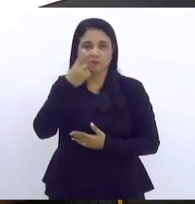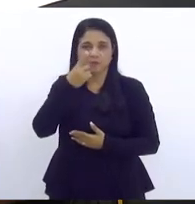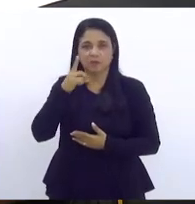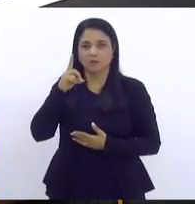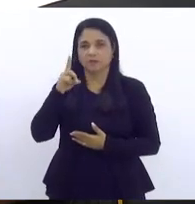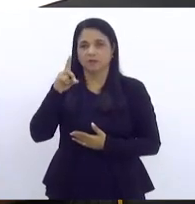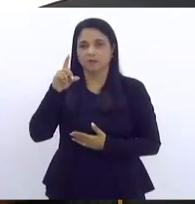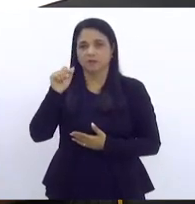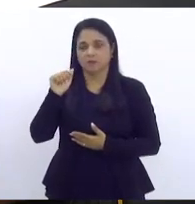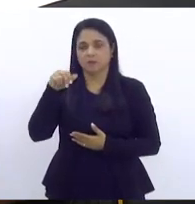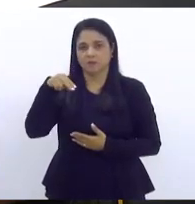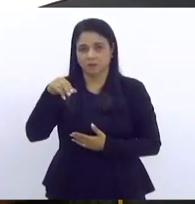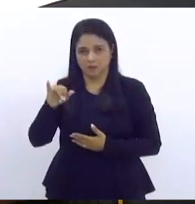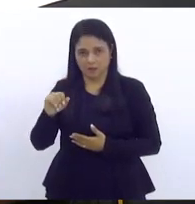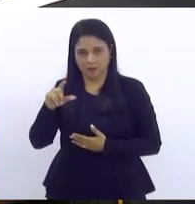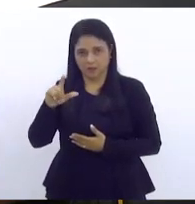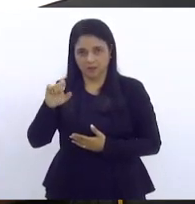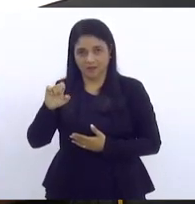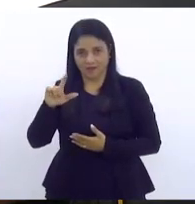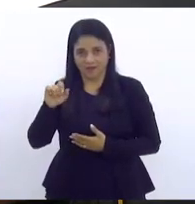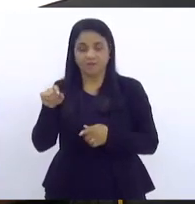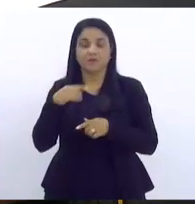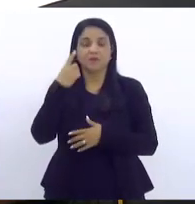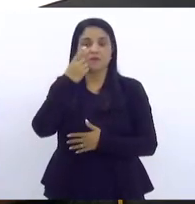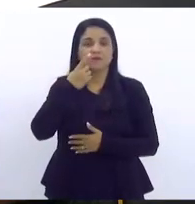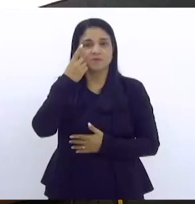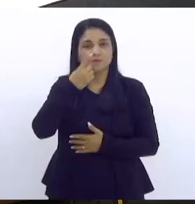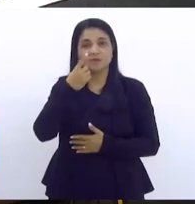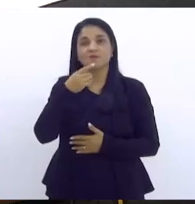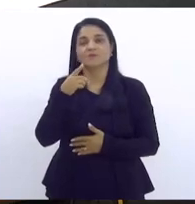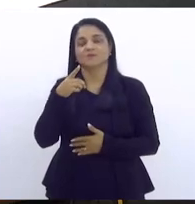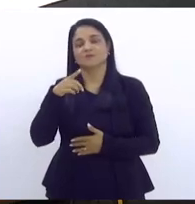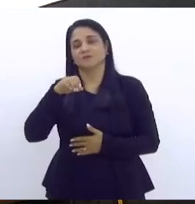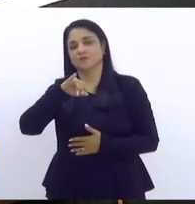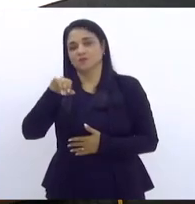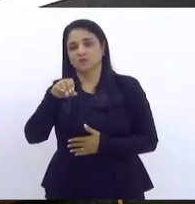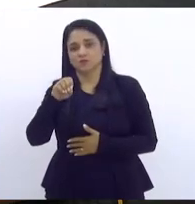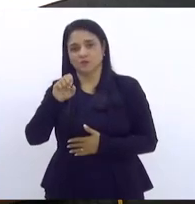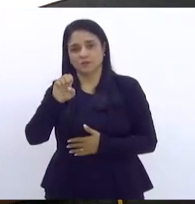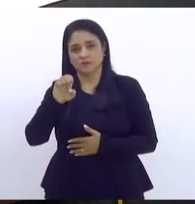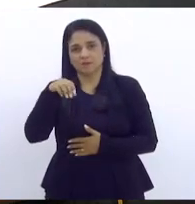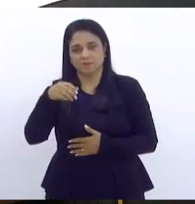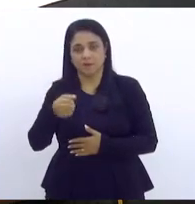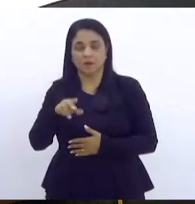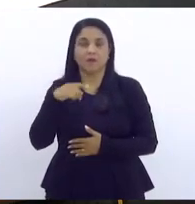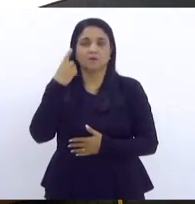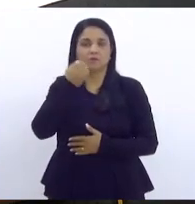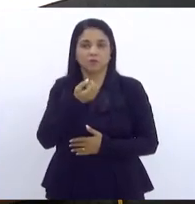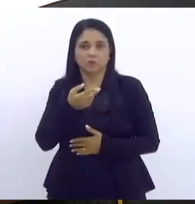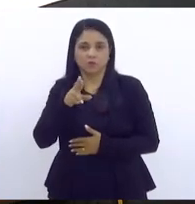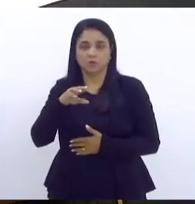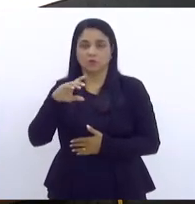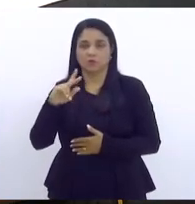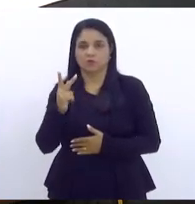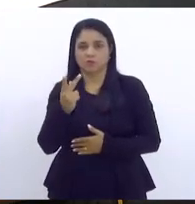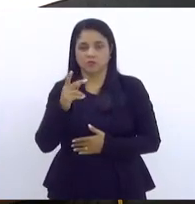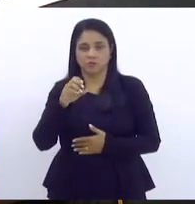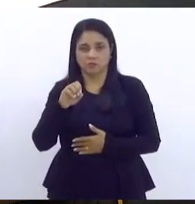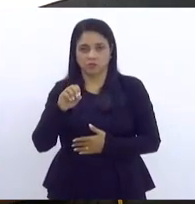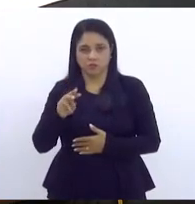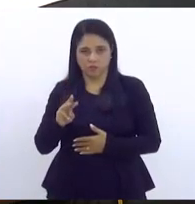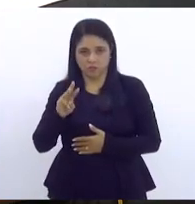Daniela Bom dia Deputado josar eh Dr Eduardo chal da Defensoria Pública